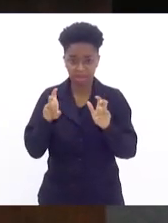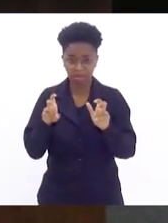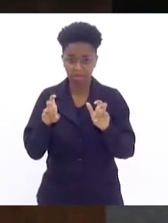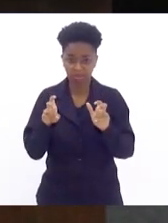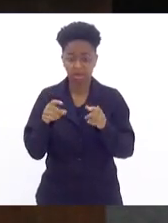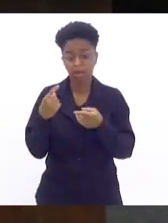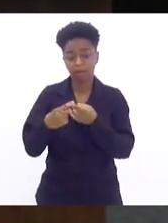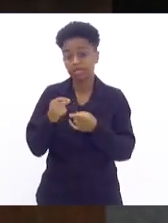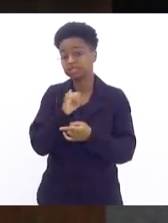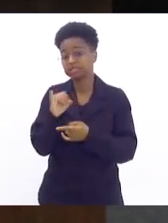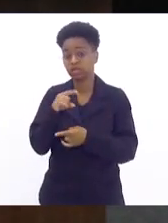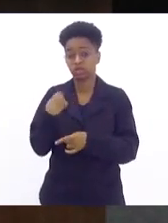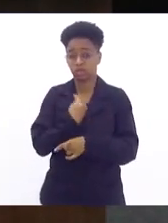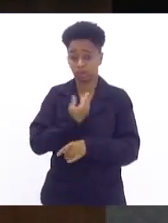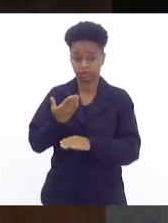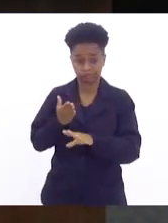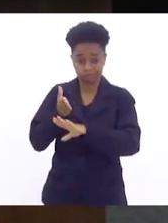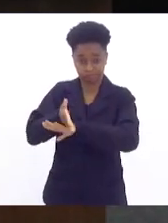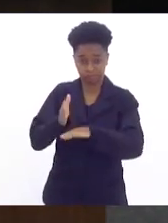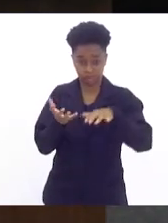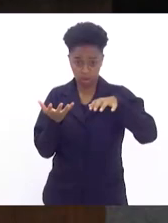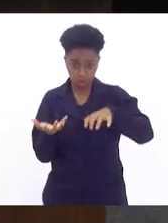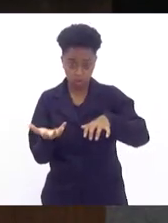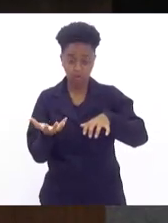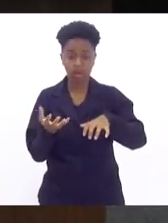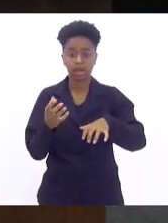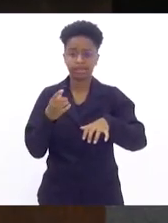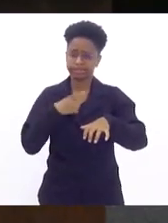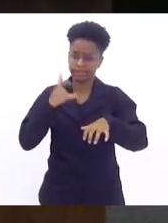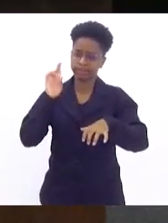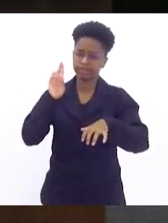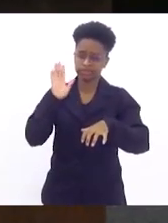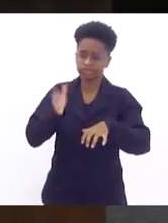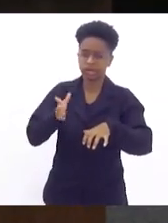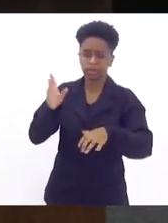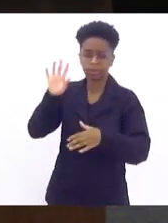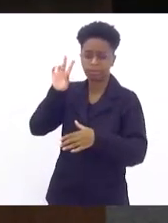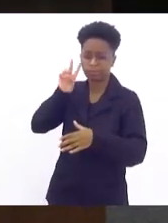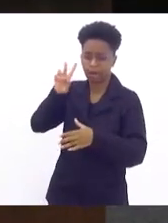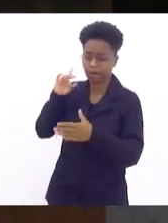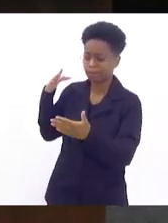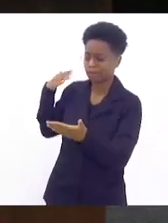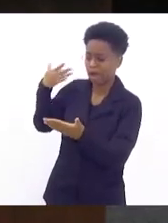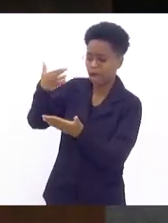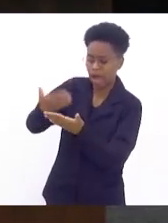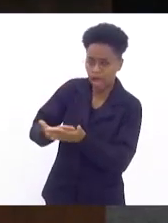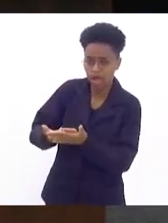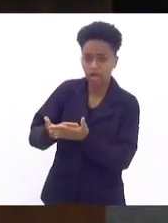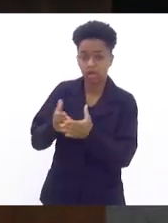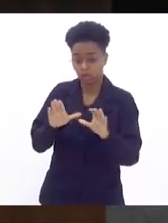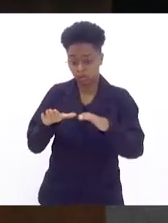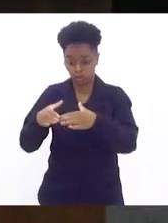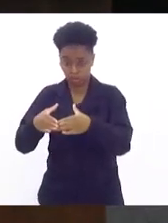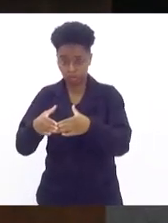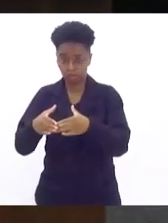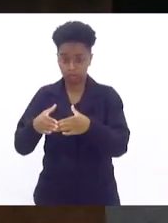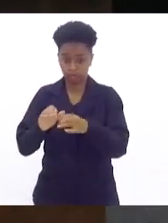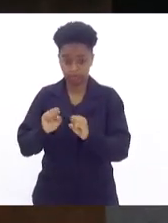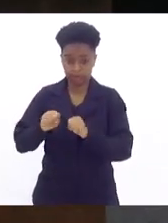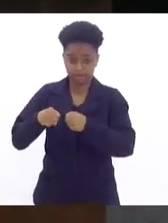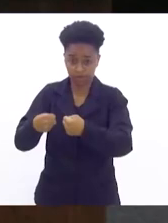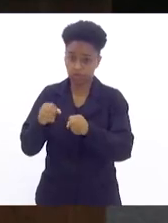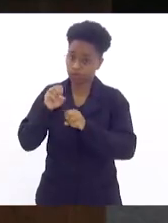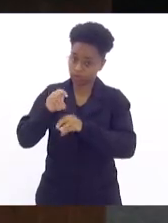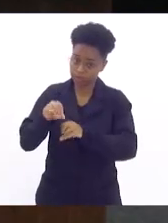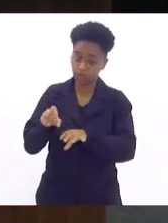nós formos no Congresso Nacional historicamente tem a frente a favor da educação e tem